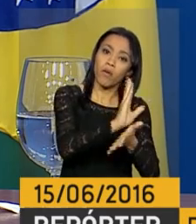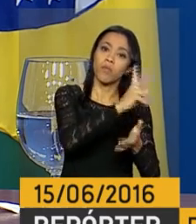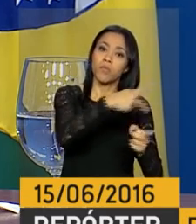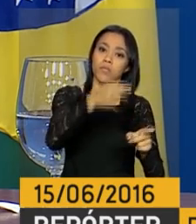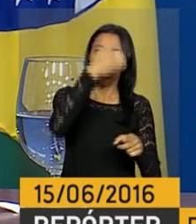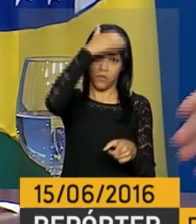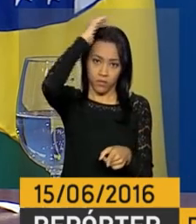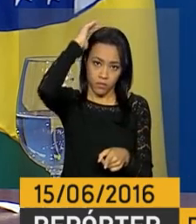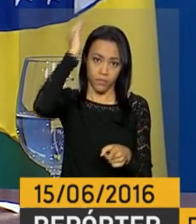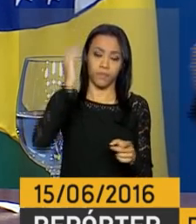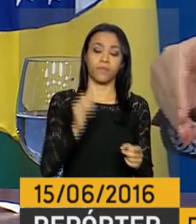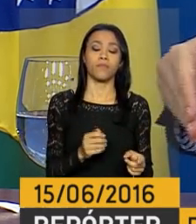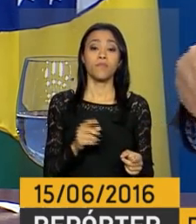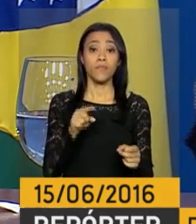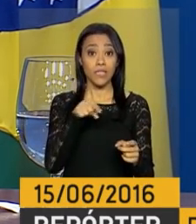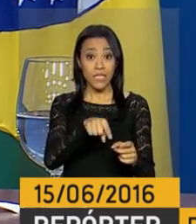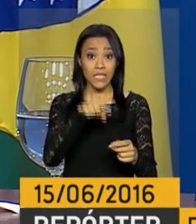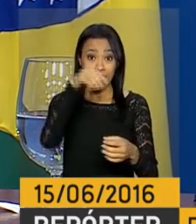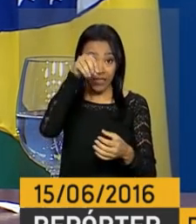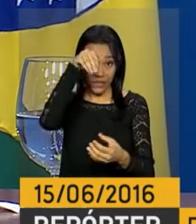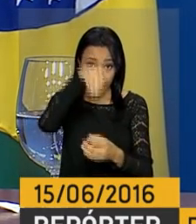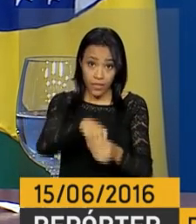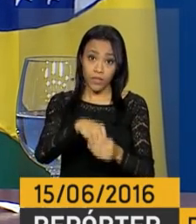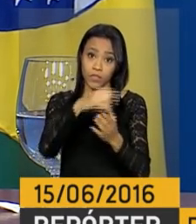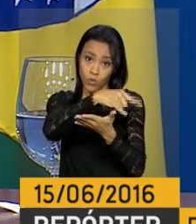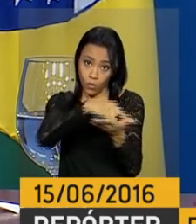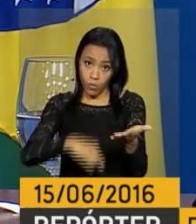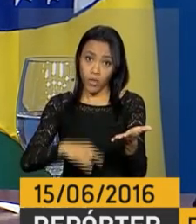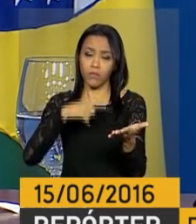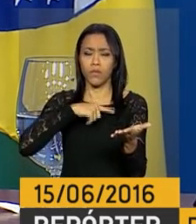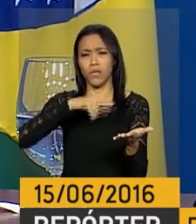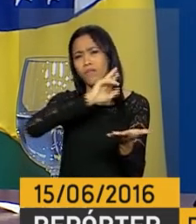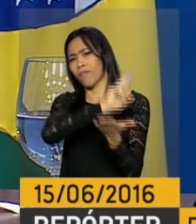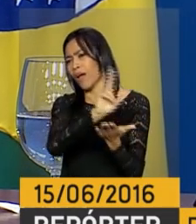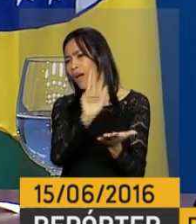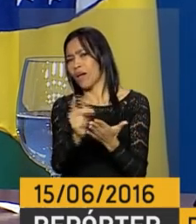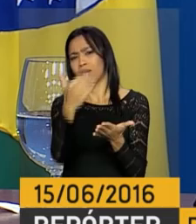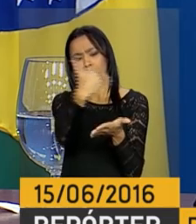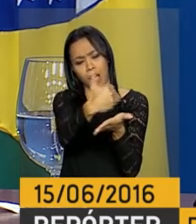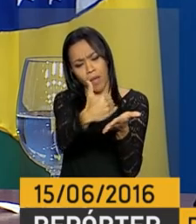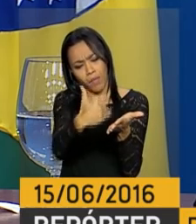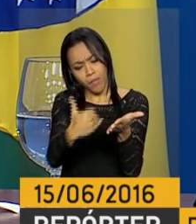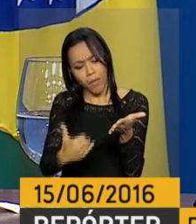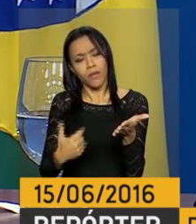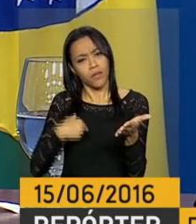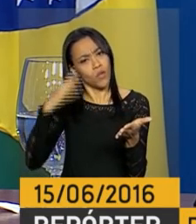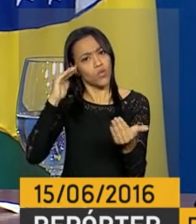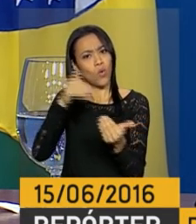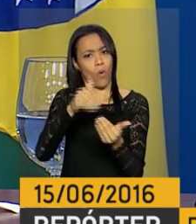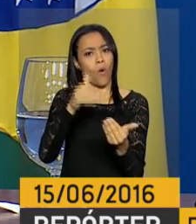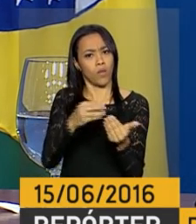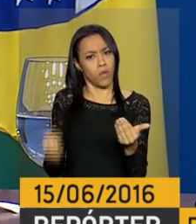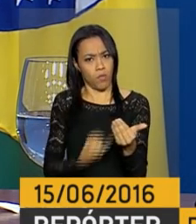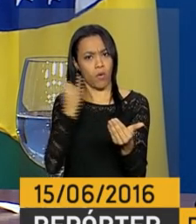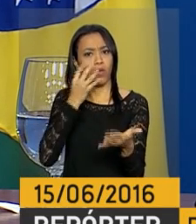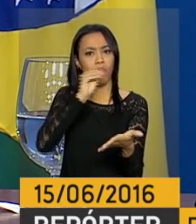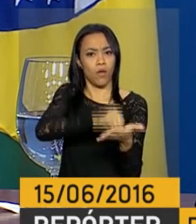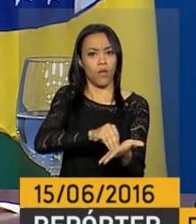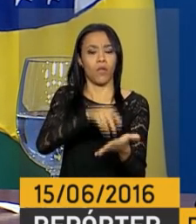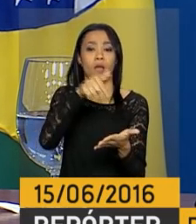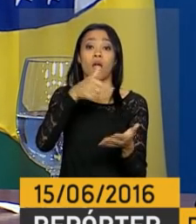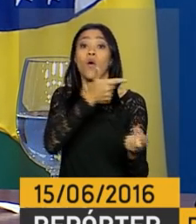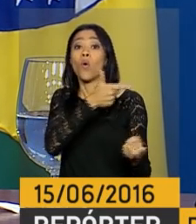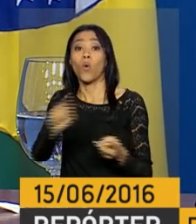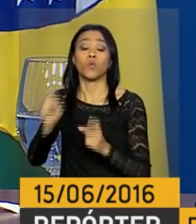relação e ele incorpora tudo aquilo que julgamos que deva estar neste projeto. em relação à questão